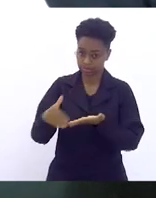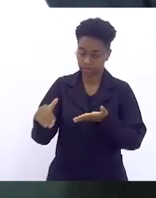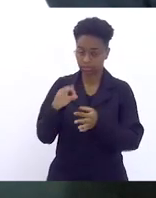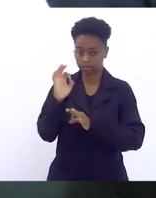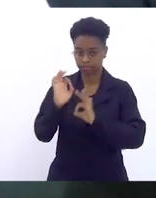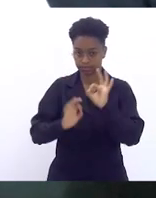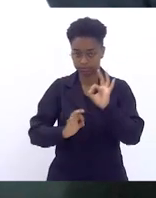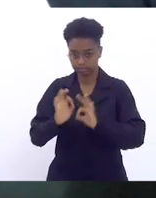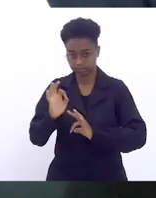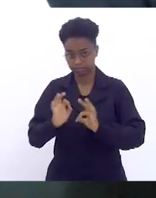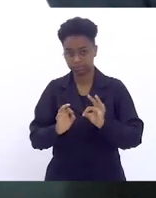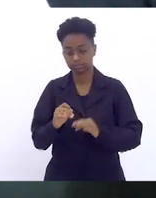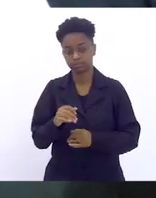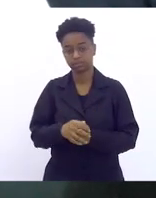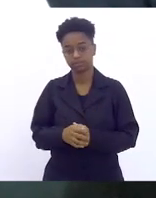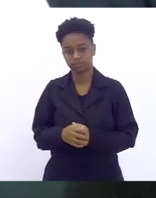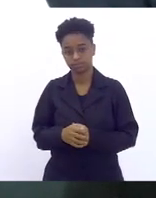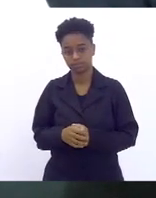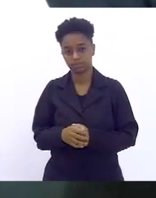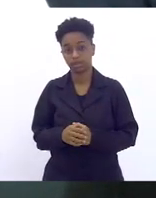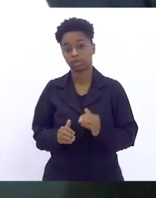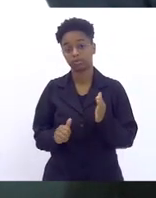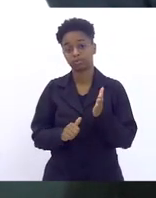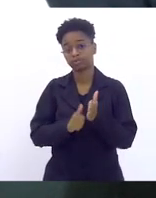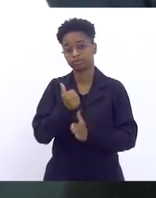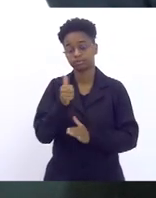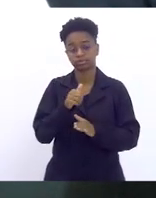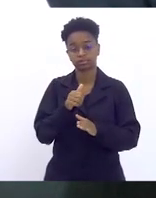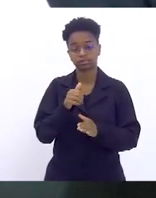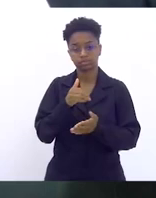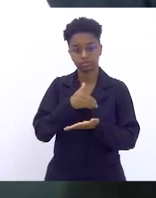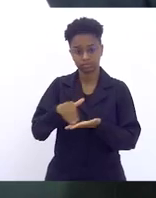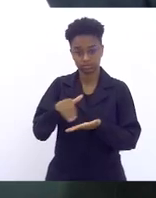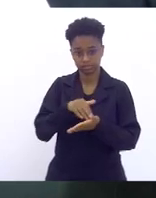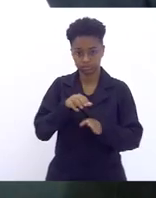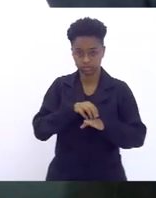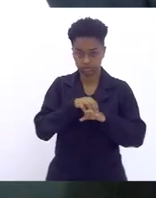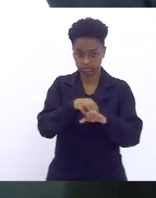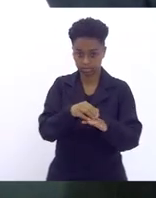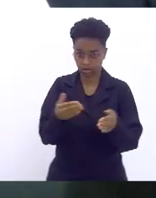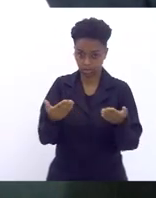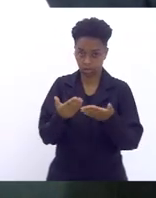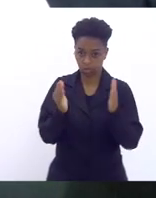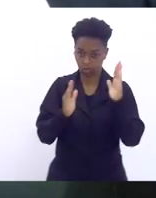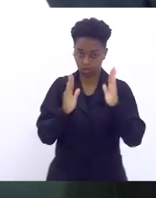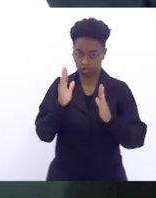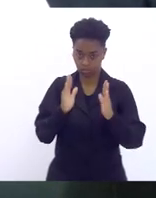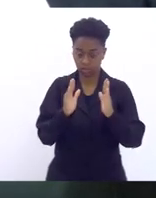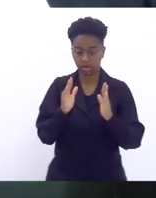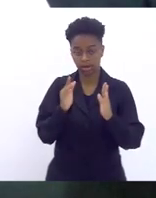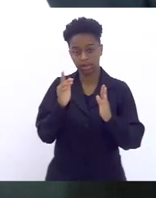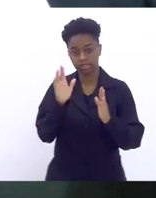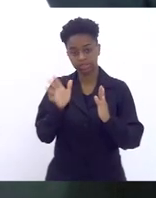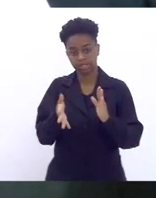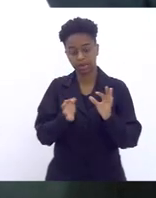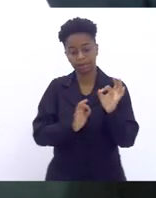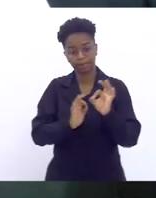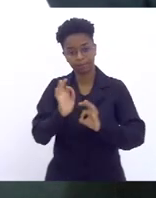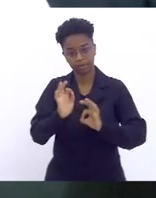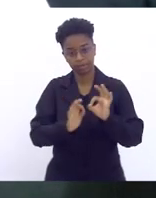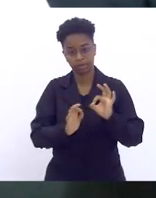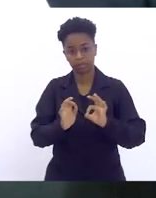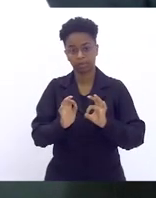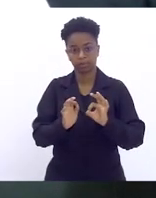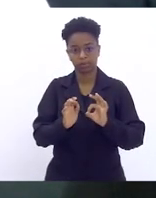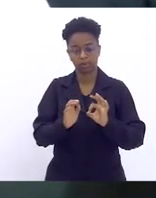planejamento que o primeiro secretário de transporte da gestão atual Ele preparou um plano